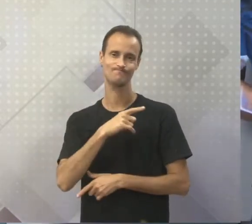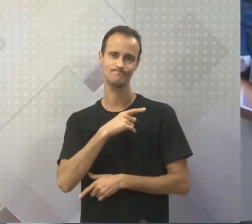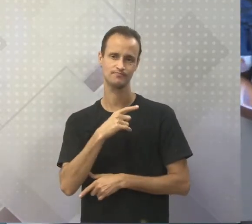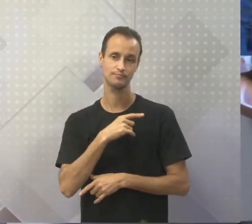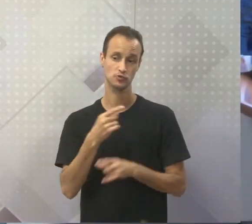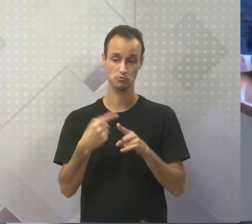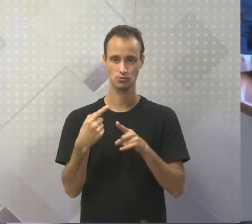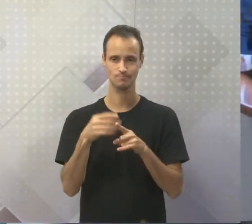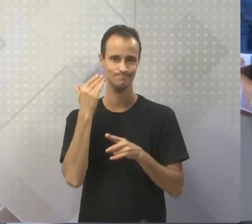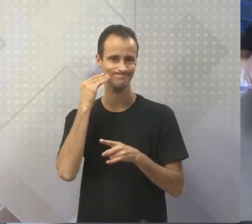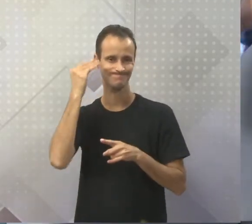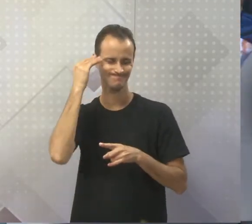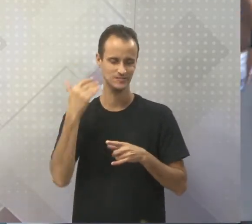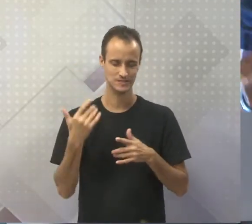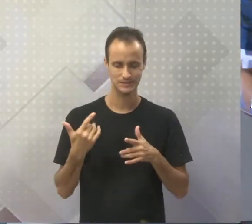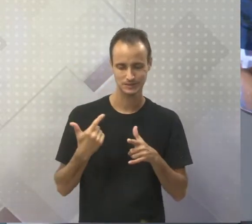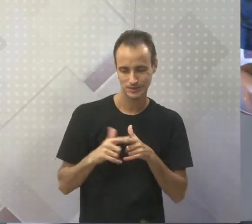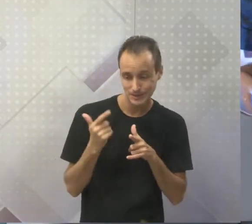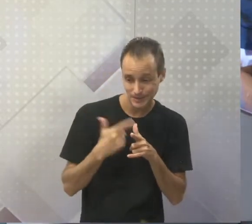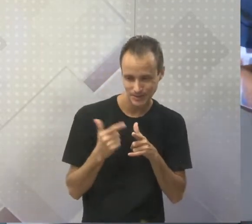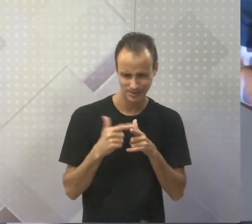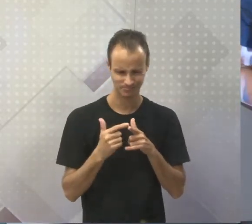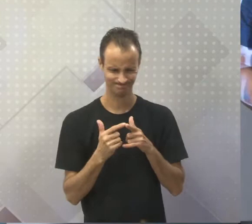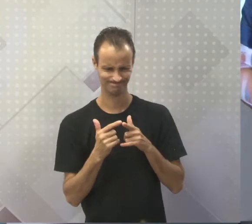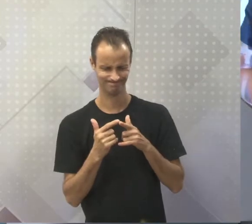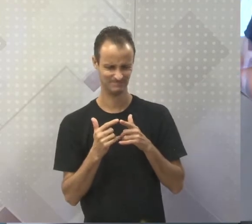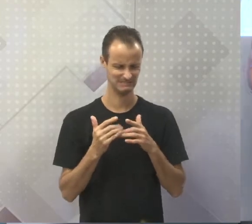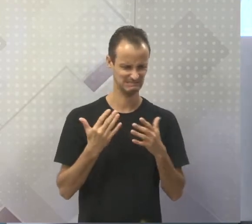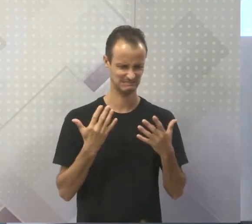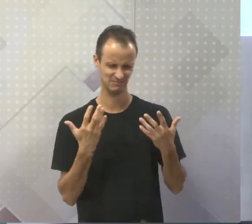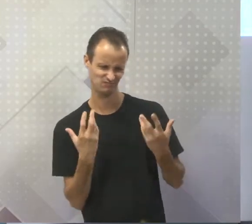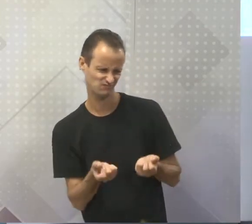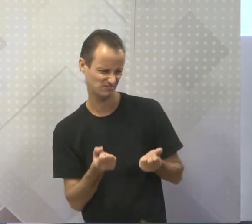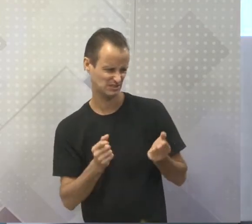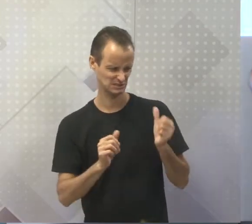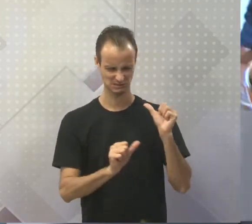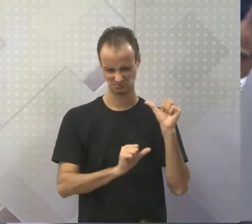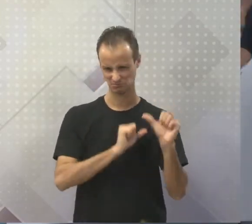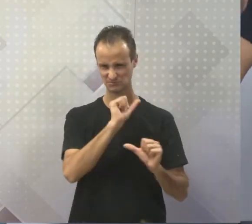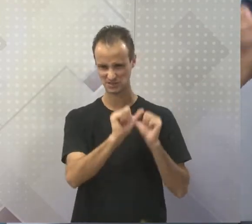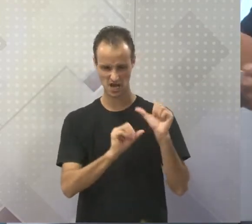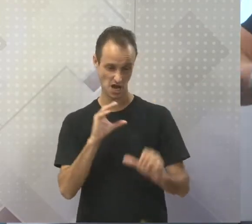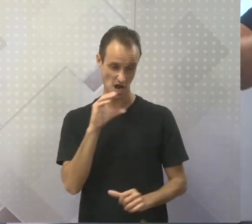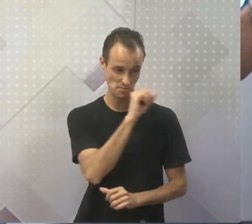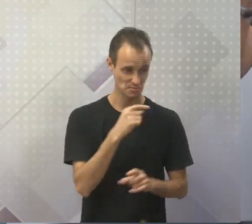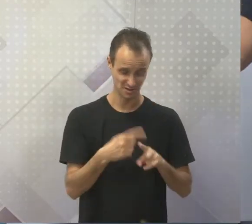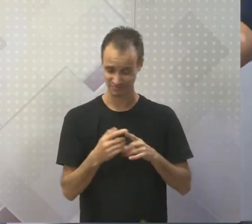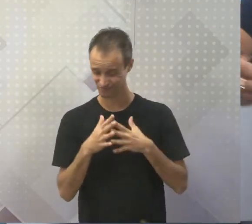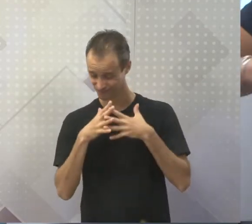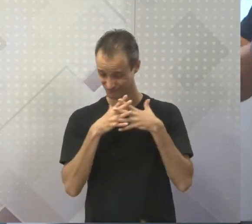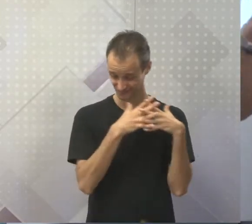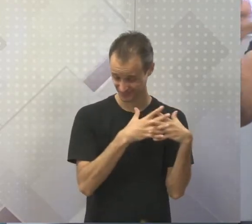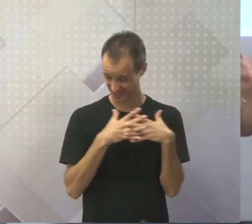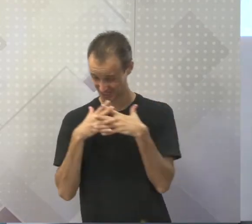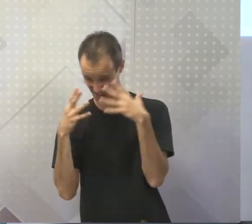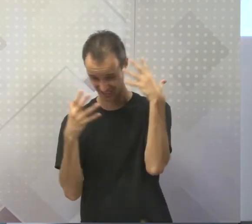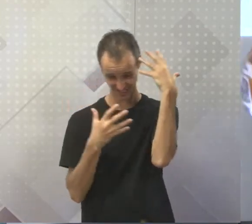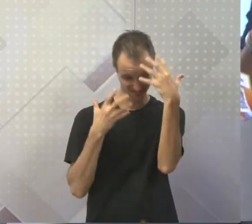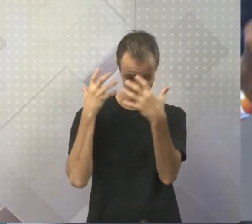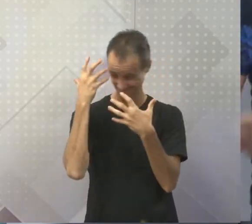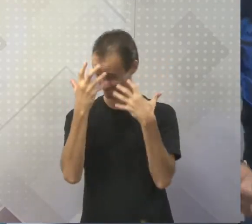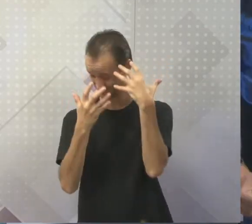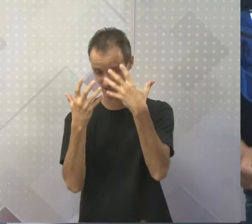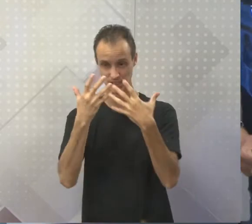não se aceita. As mudanças são tão bruscas, são tão rápidas, que ele está vivendo uma